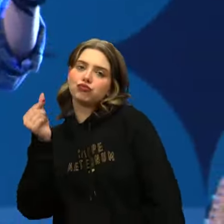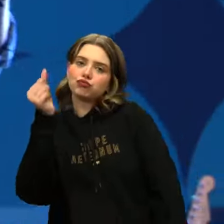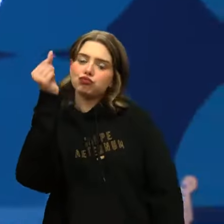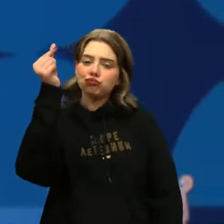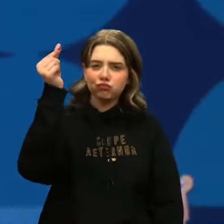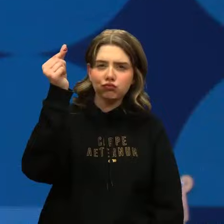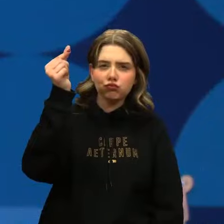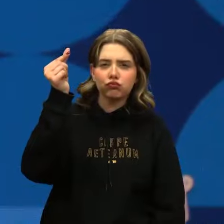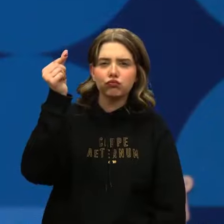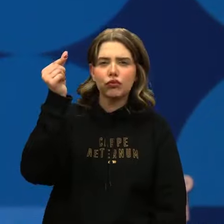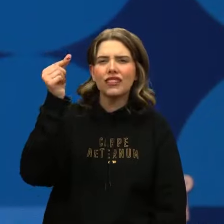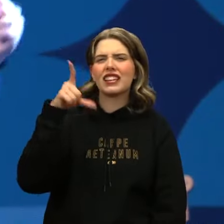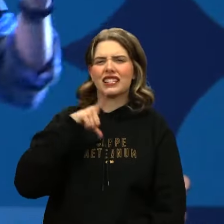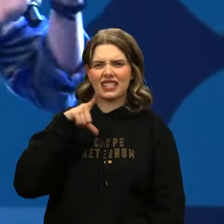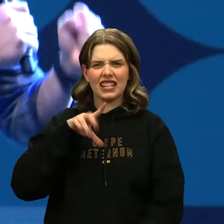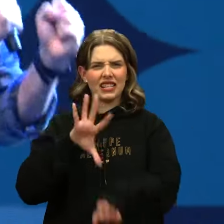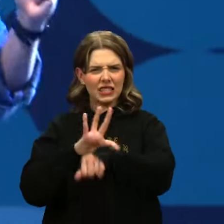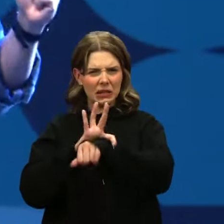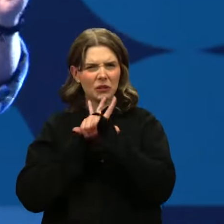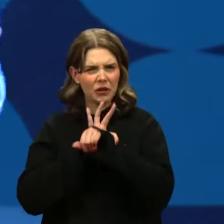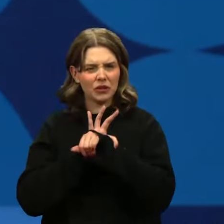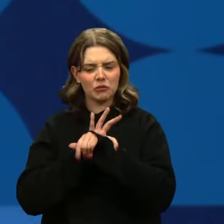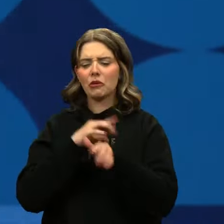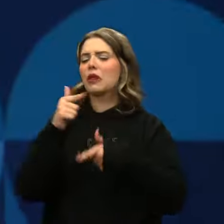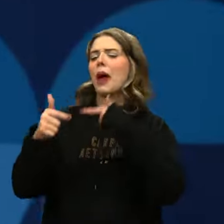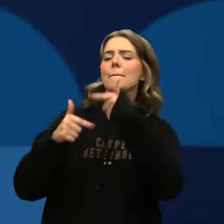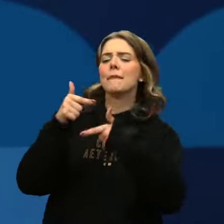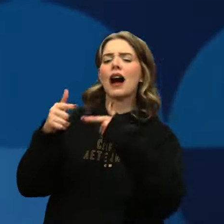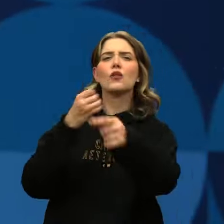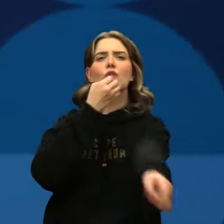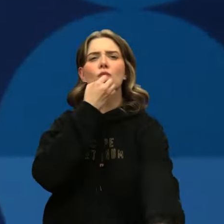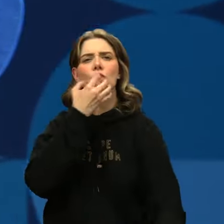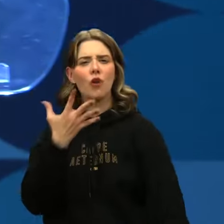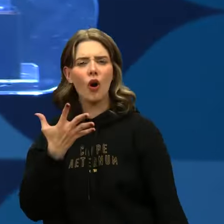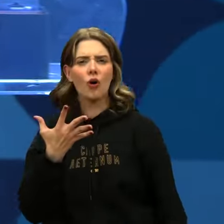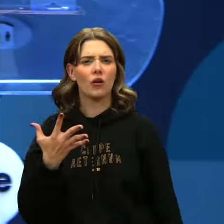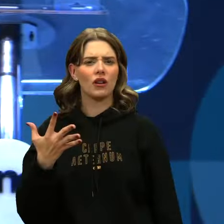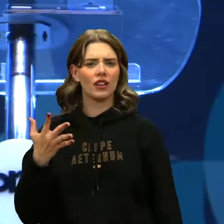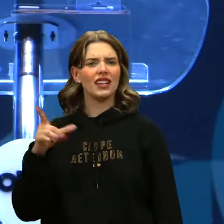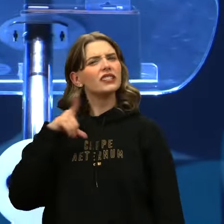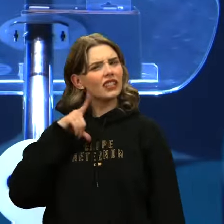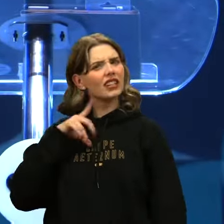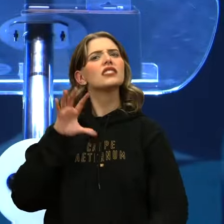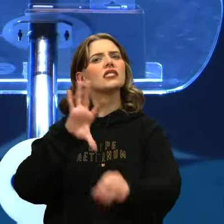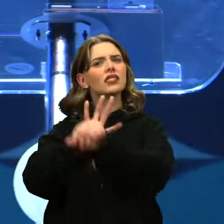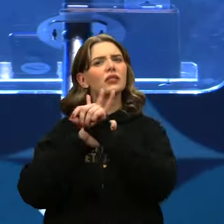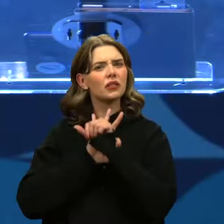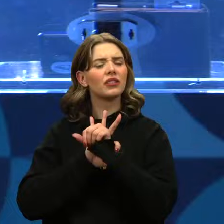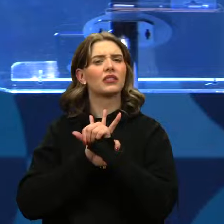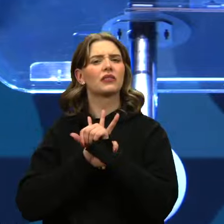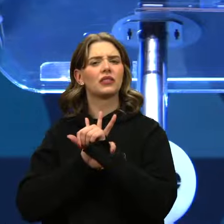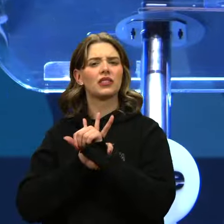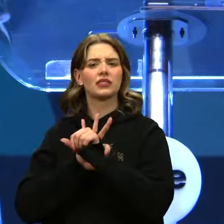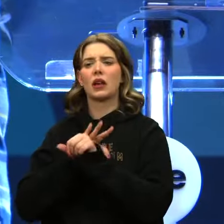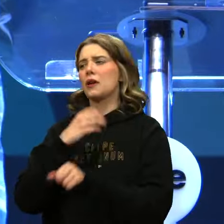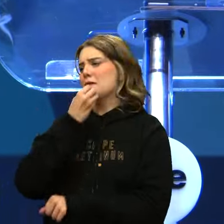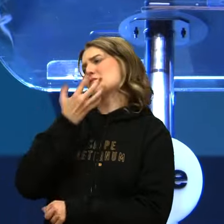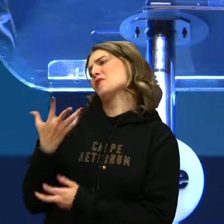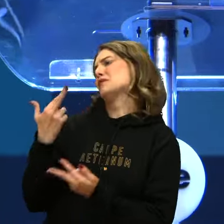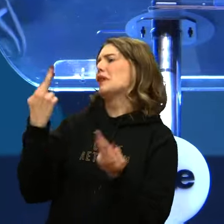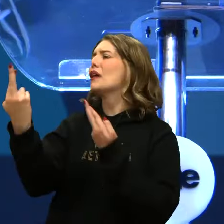buscar garantia em um emprego bom, a gente tenta buscar garantia em bons relacionamentos ou em